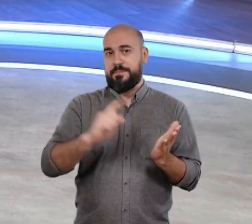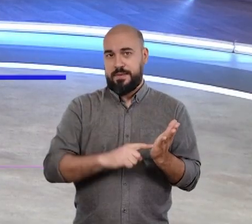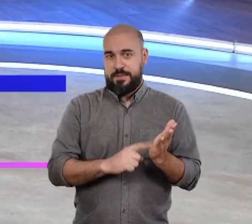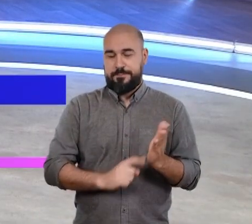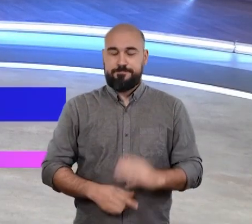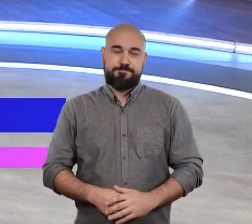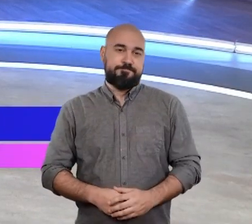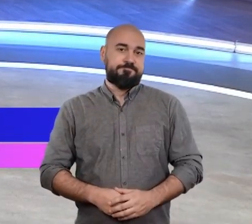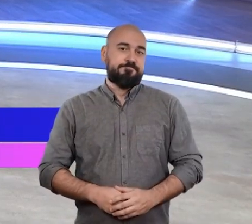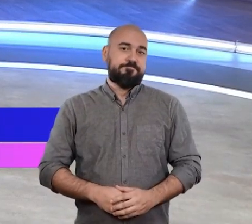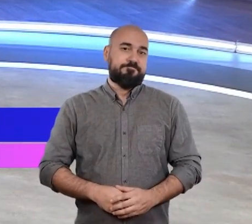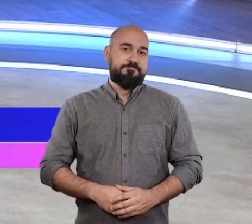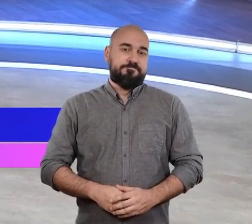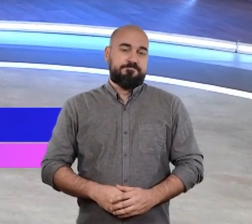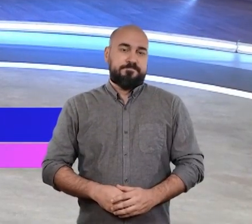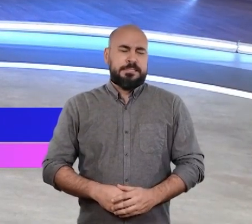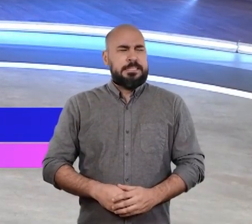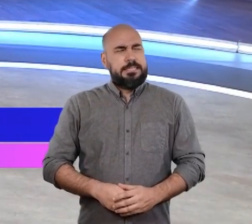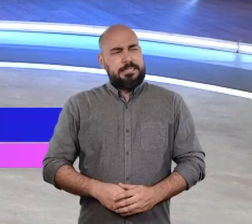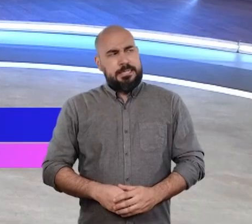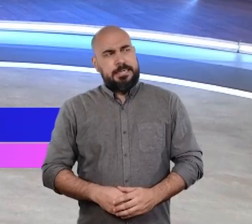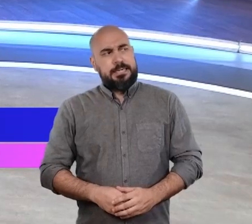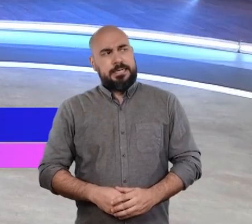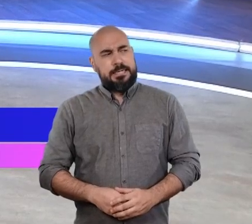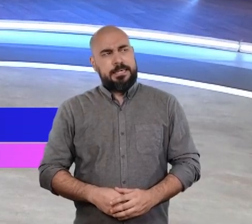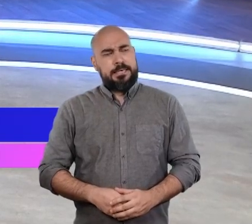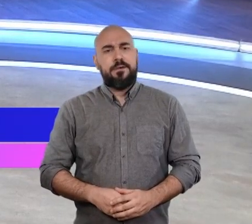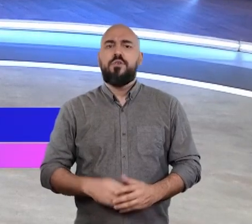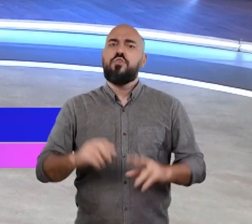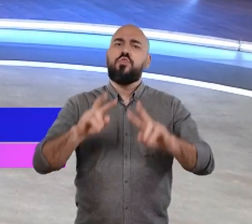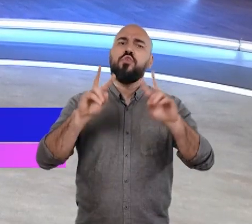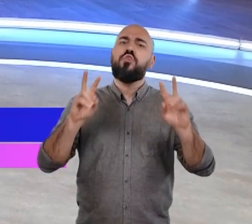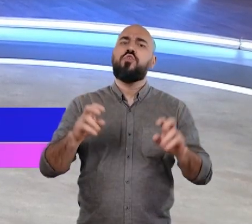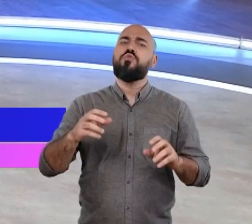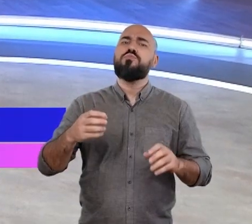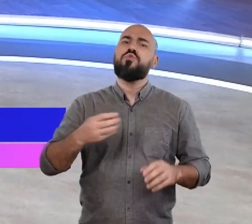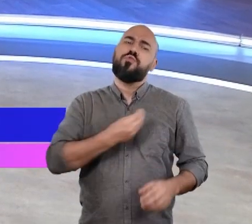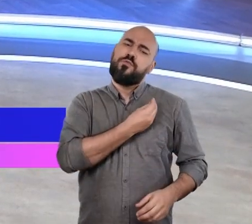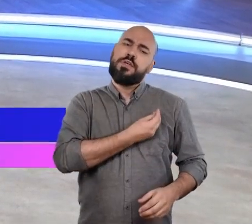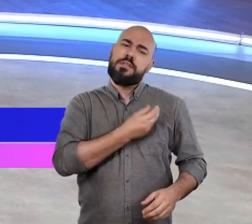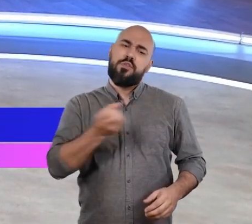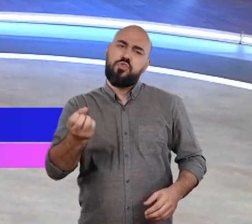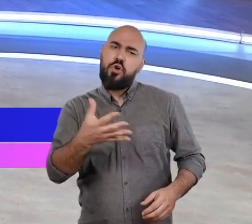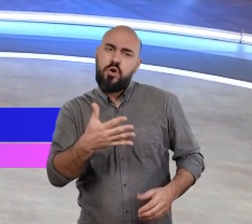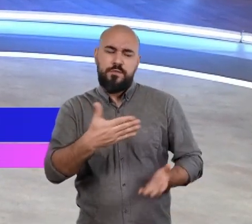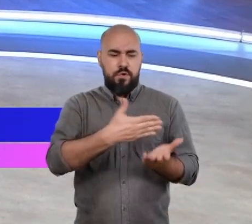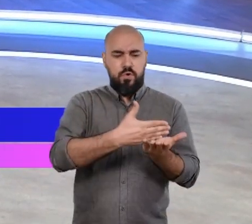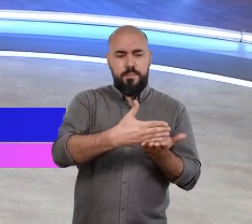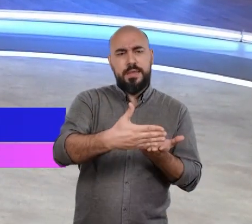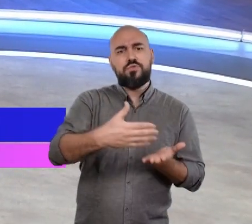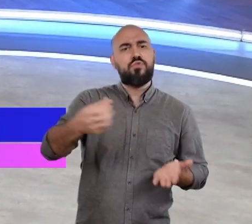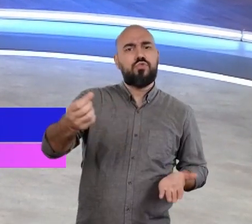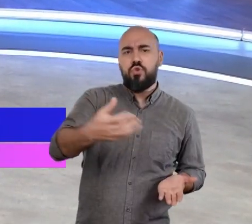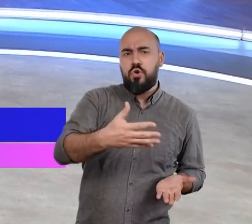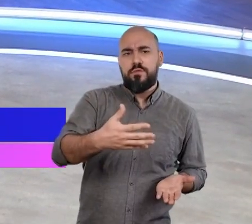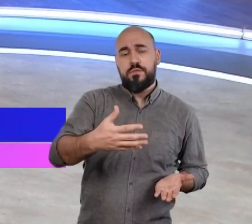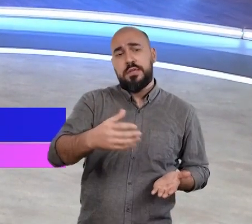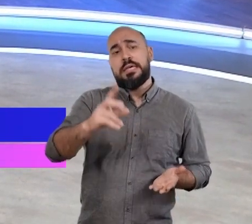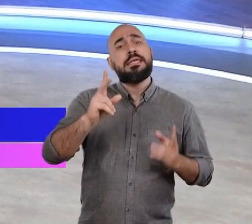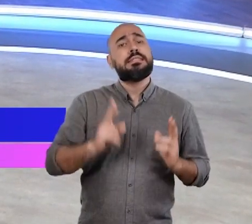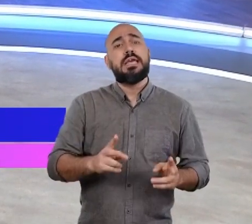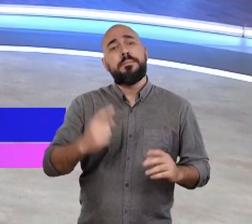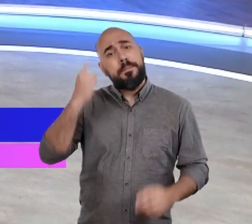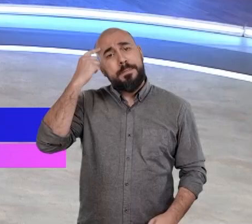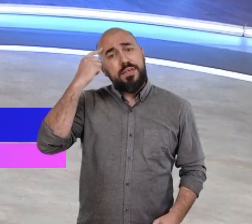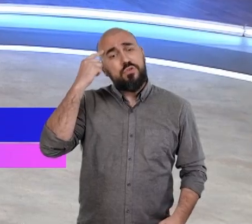Quando falamos de recomeços, tratamos do nosso passado. Eu não sei como é